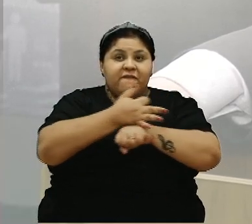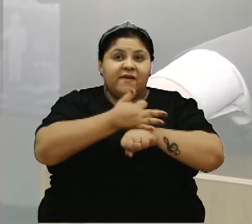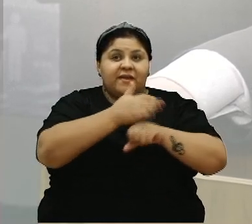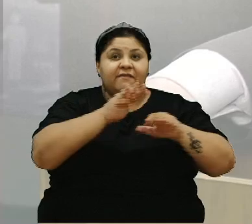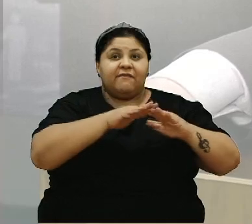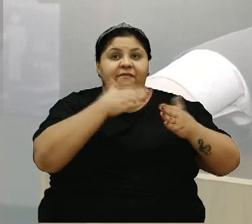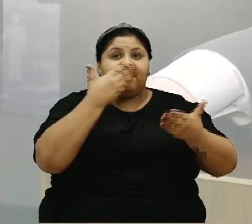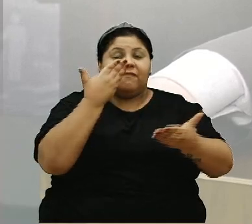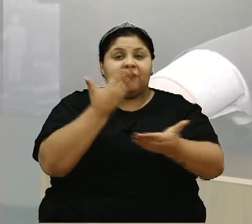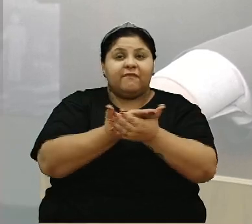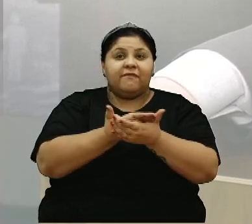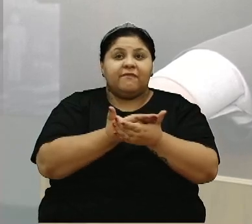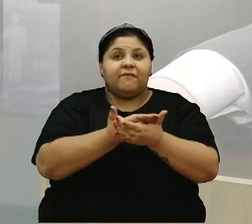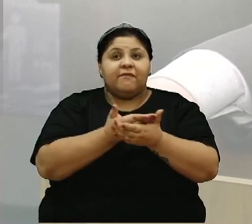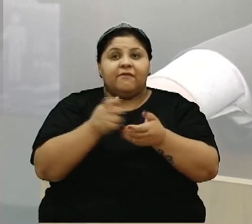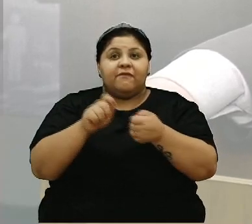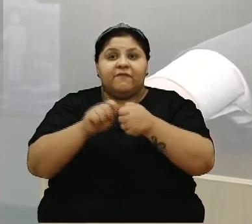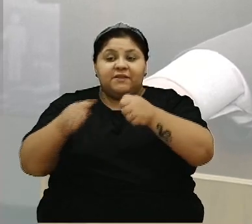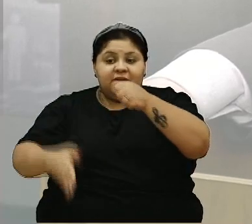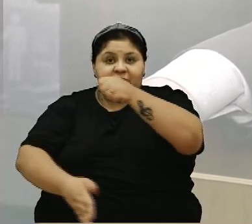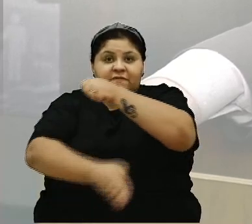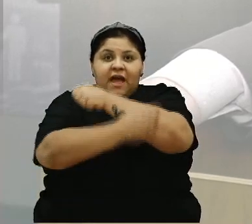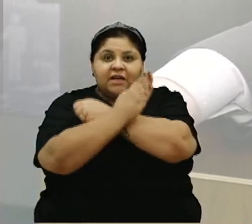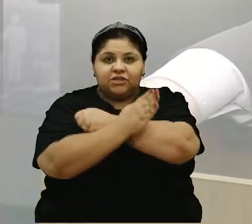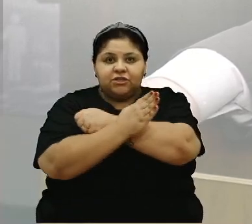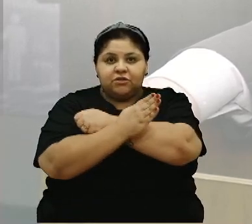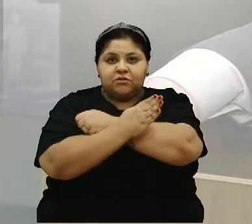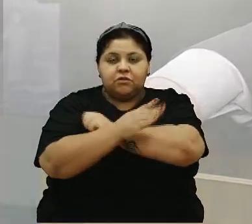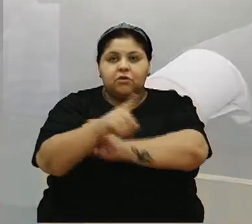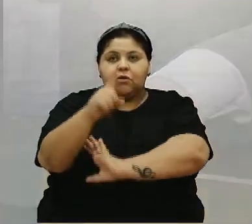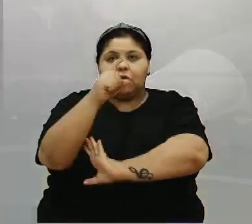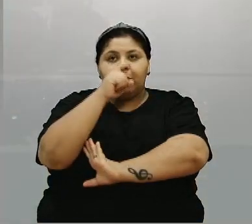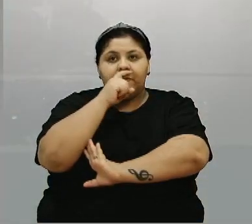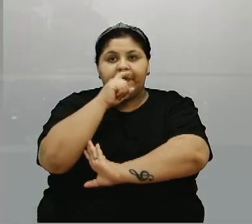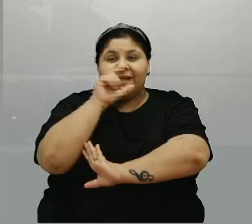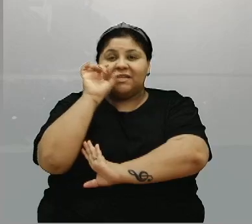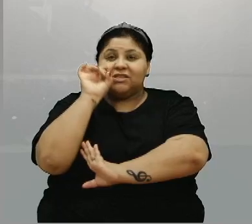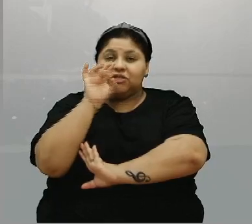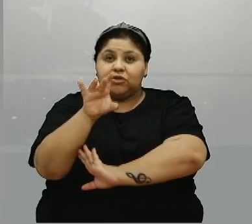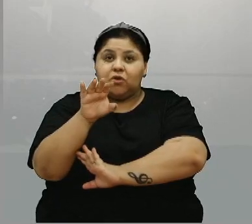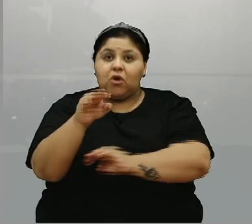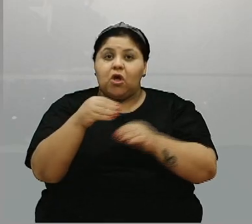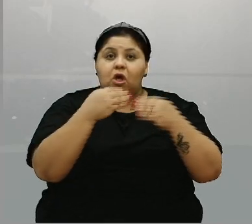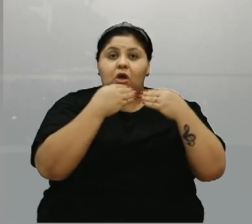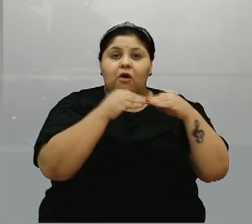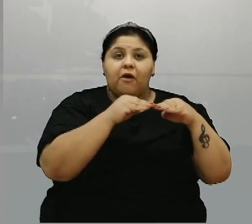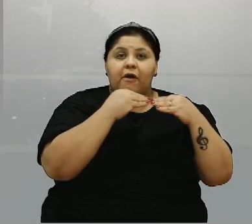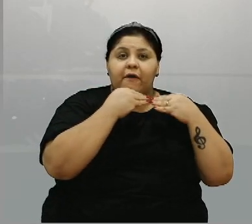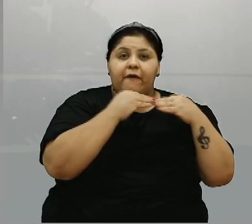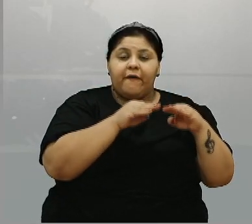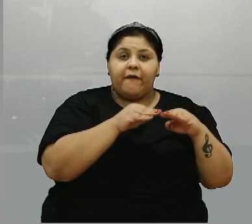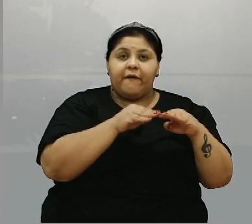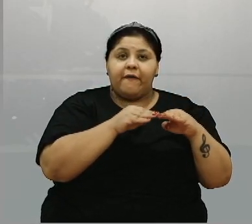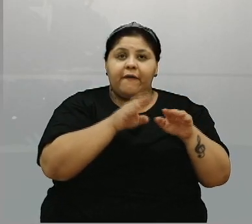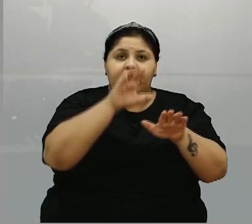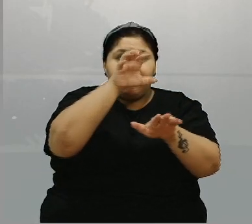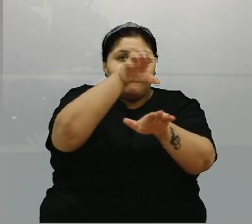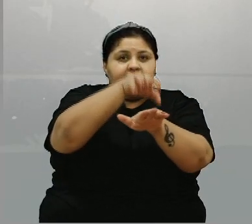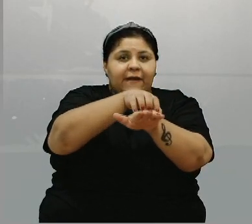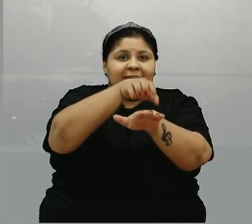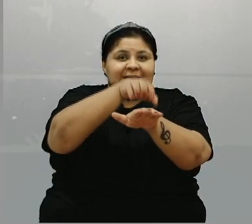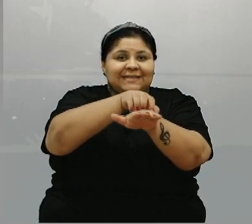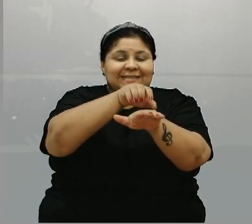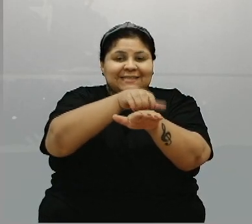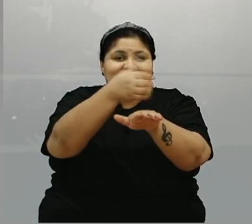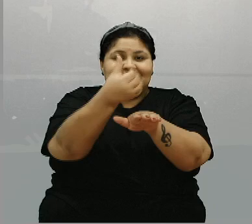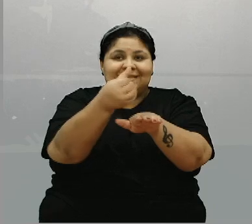e disse: vamos fazer a viagem com o pai, um caminhoneiro. Só que o caminhão dele era com uma carga de 60 mil